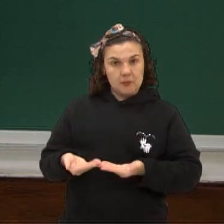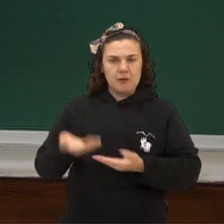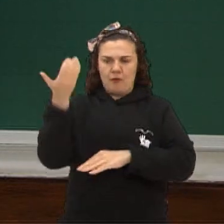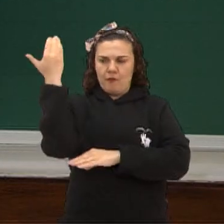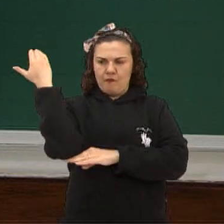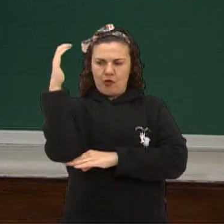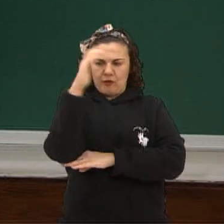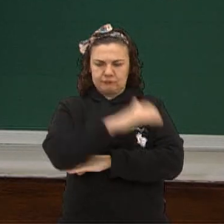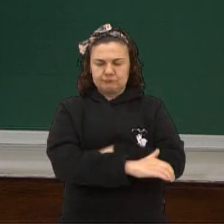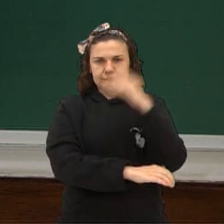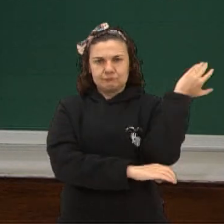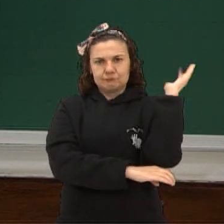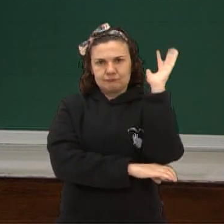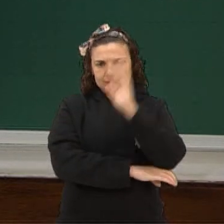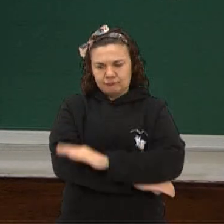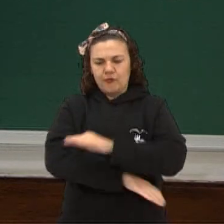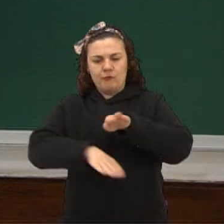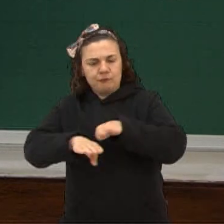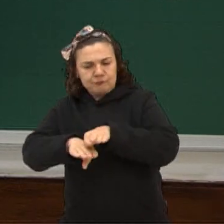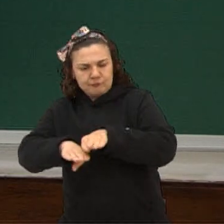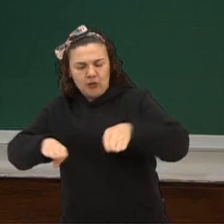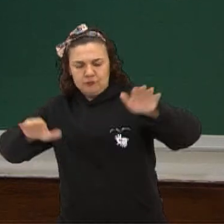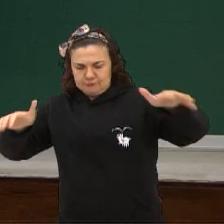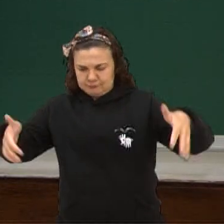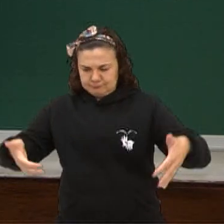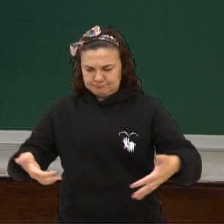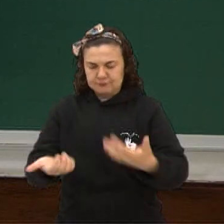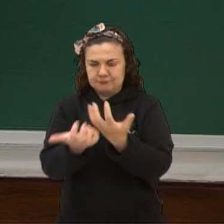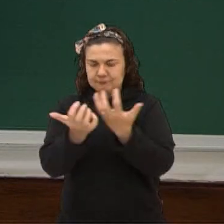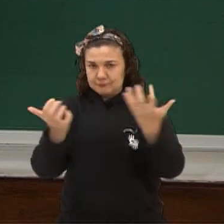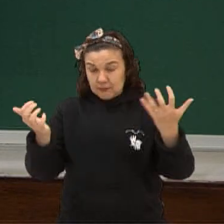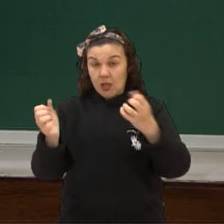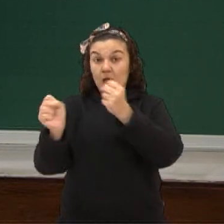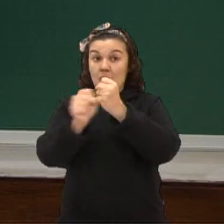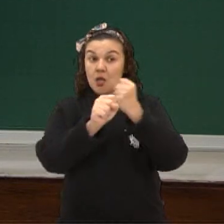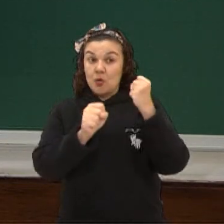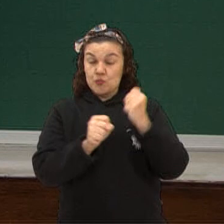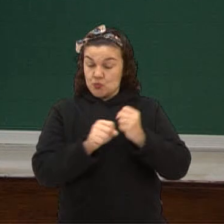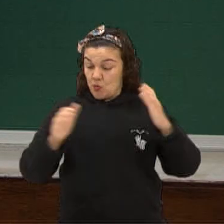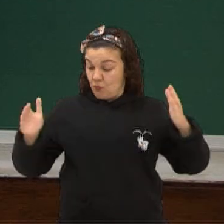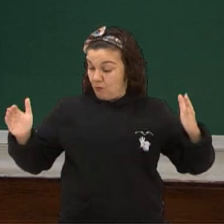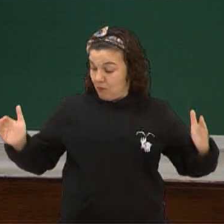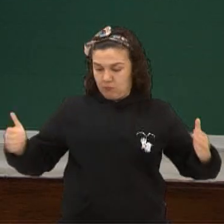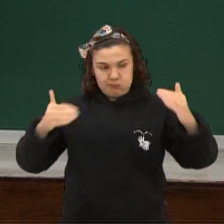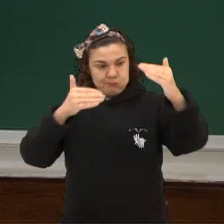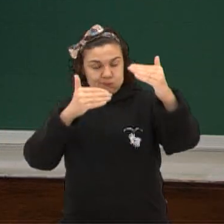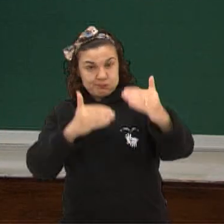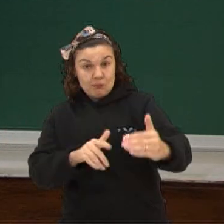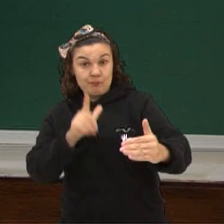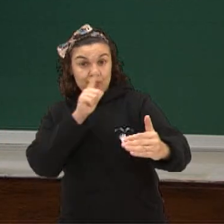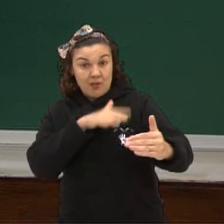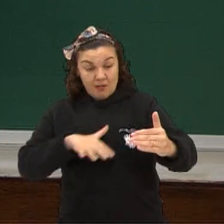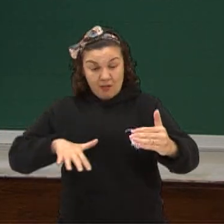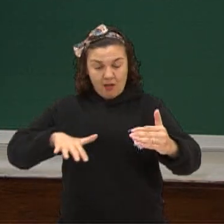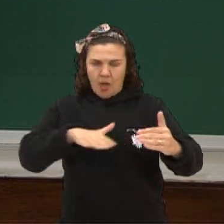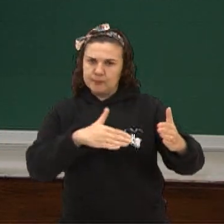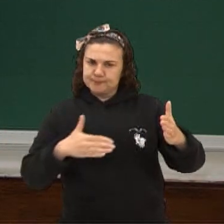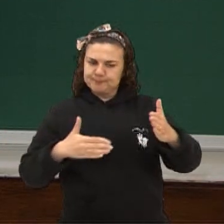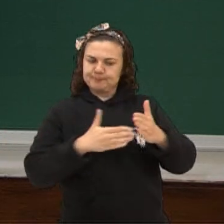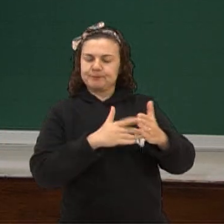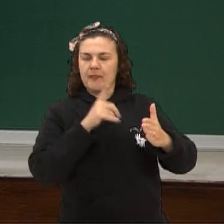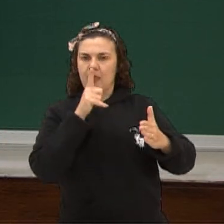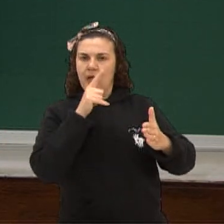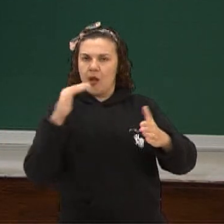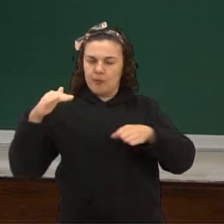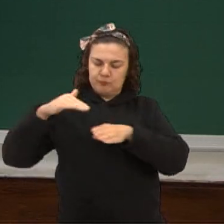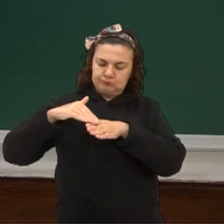floresta, trabalharam na terraplanagem, retiraram vegetação e construíram caixas d'água, pequenas represas, ao